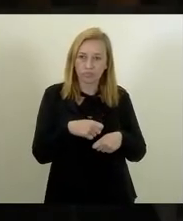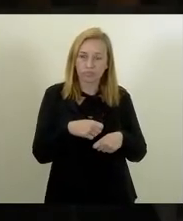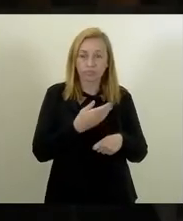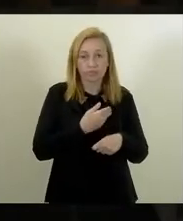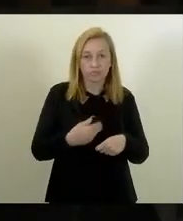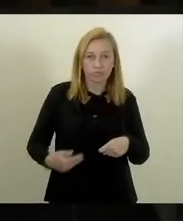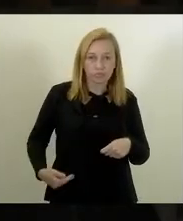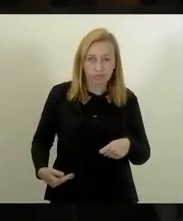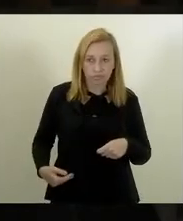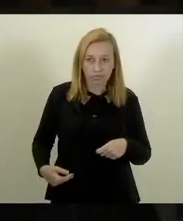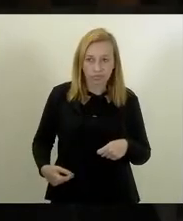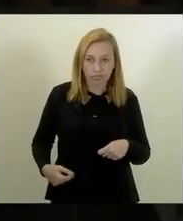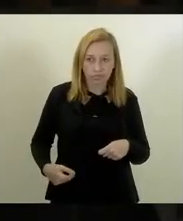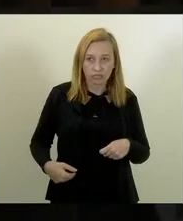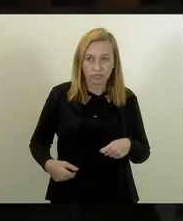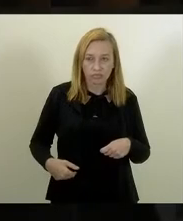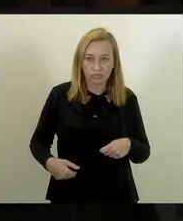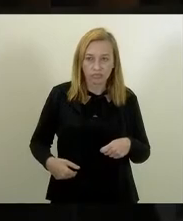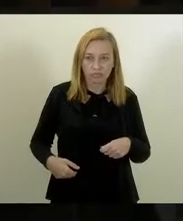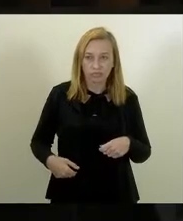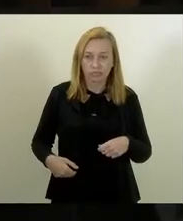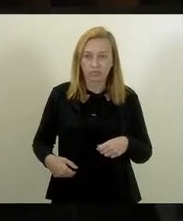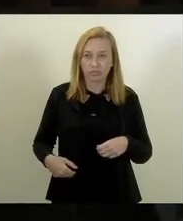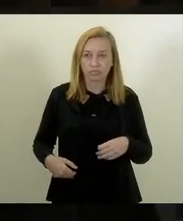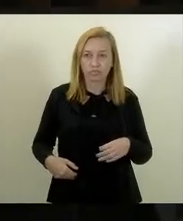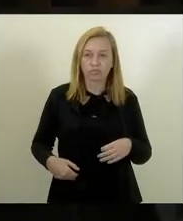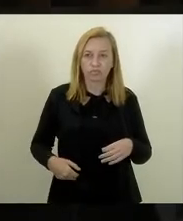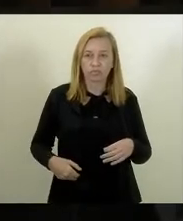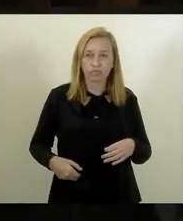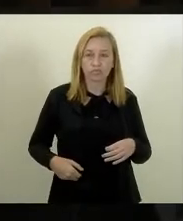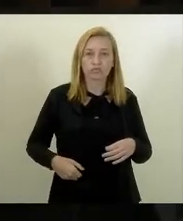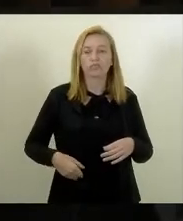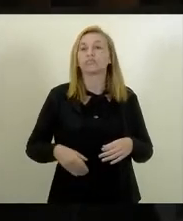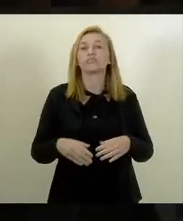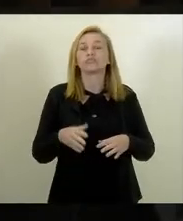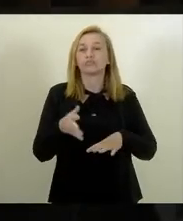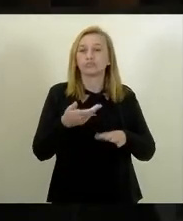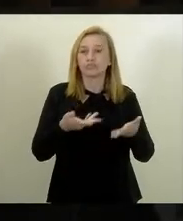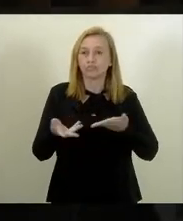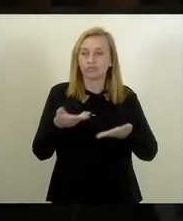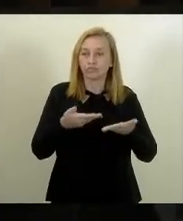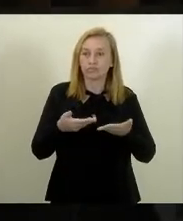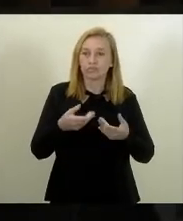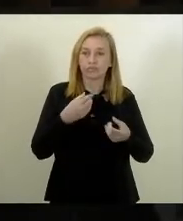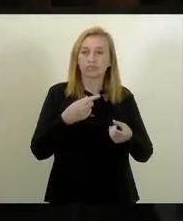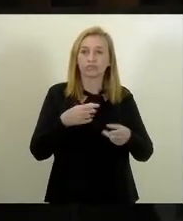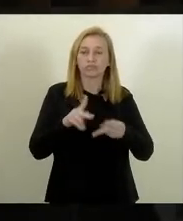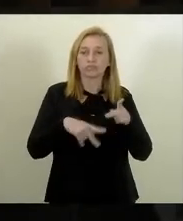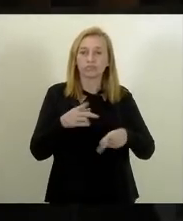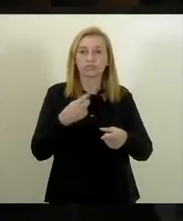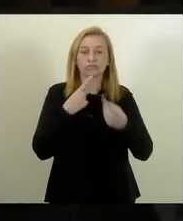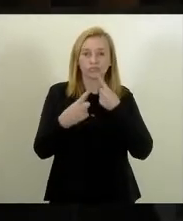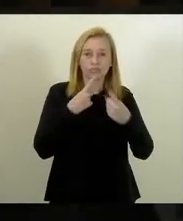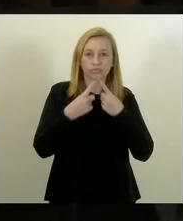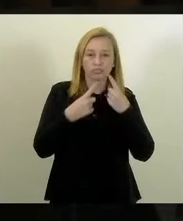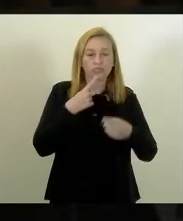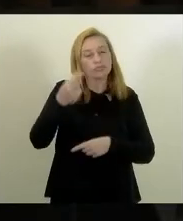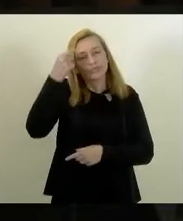delegatários submetem à população interessada ao debate, o questionamento e a reflexão,